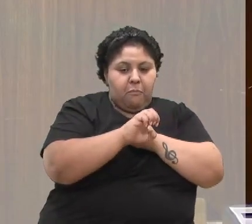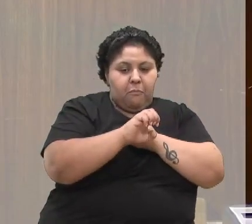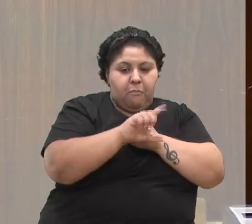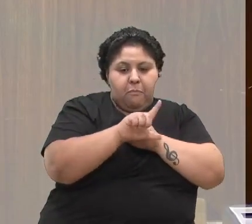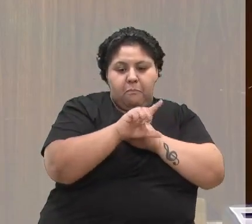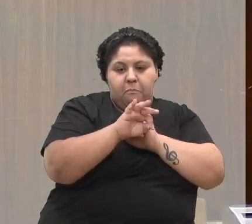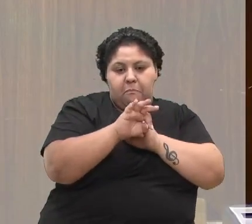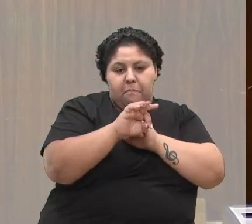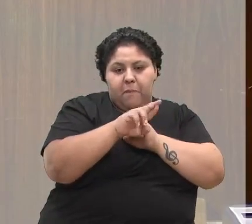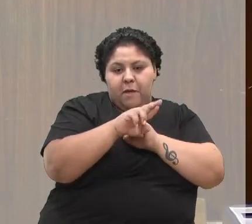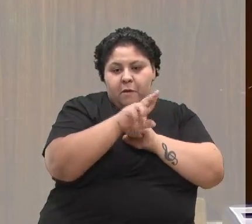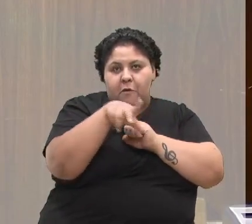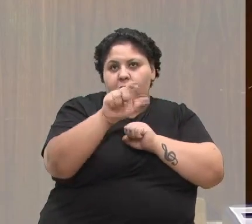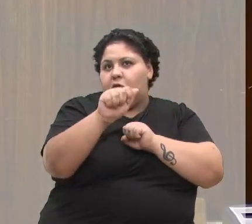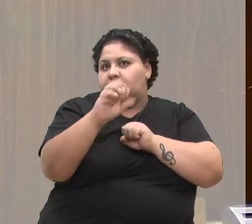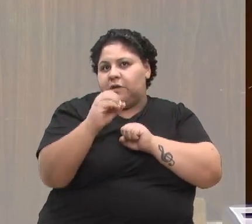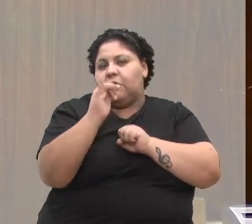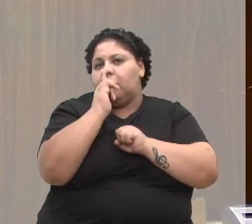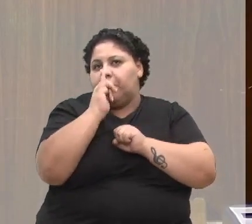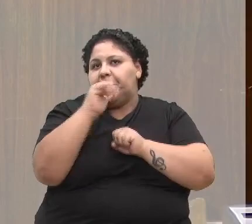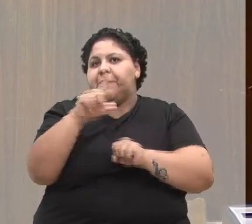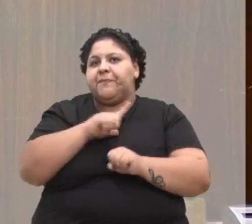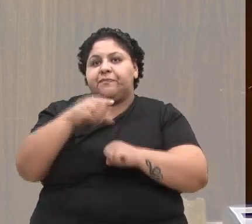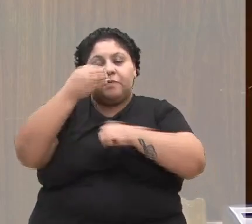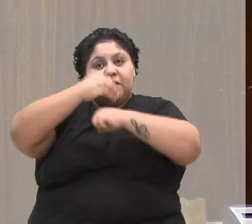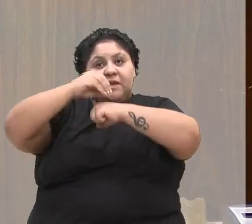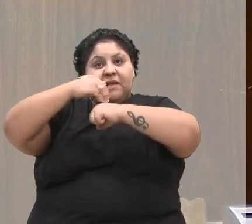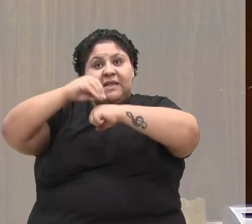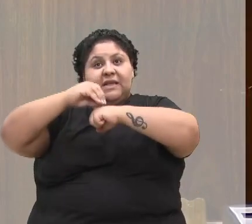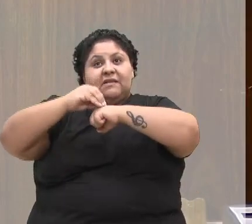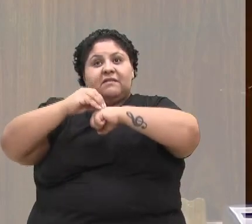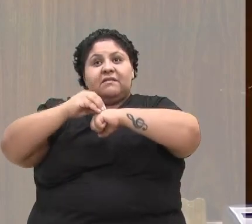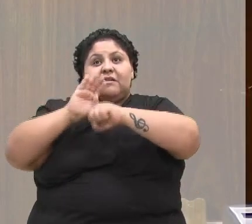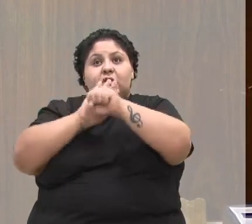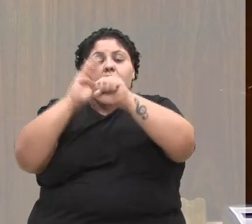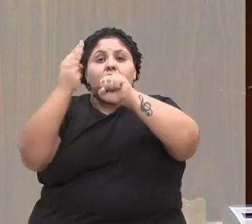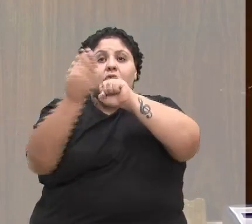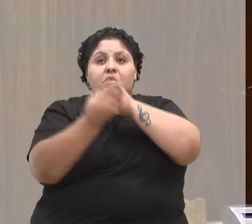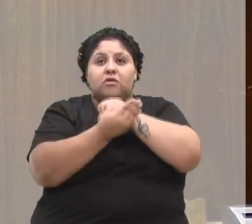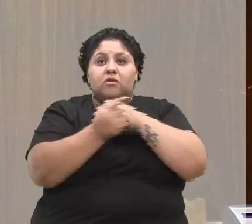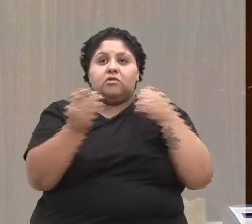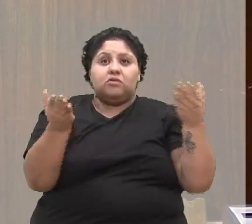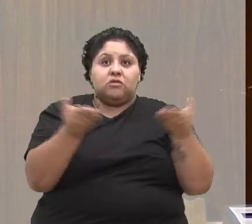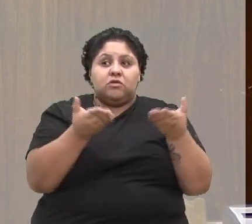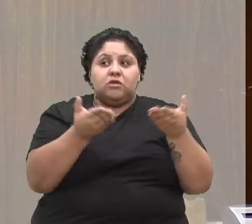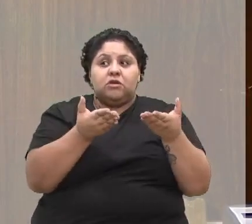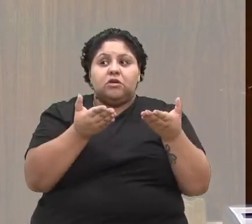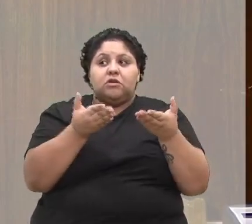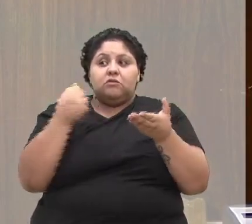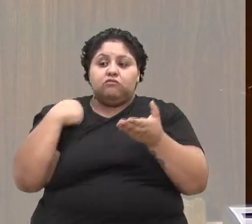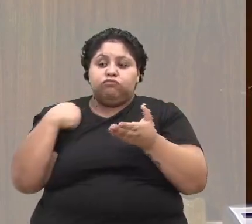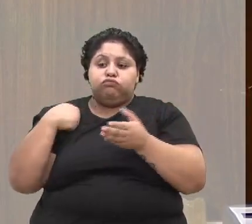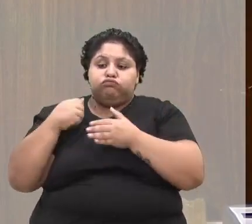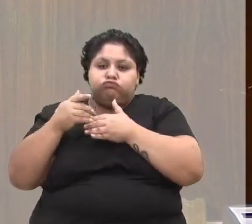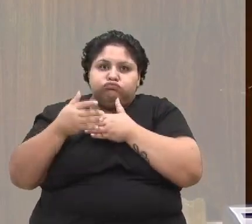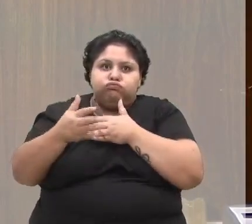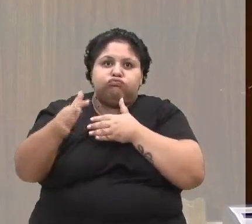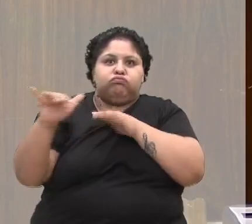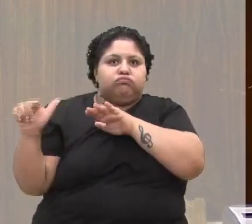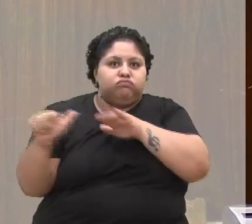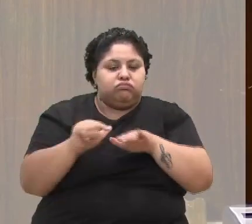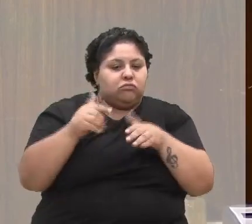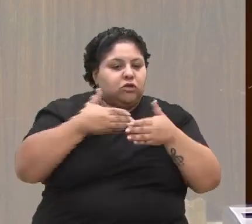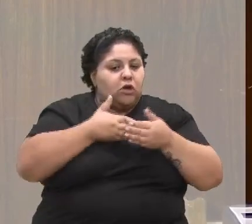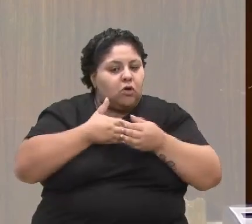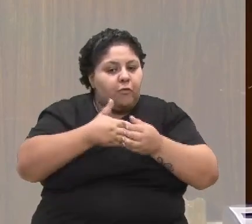por exemplo. A gente teve o indicativo de que ele iria no bairro já durante aquela semana, acompanhando o presidente